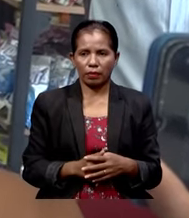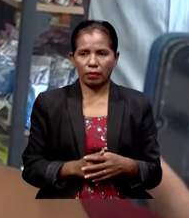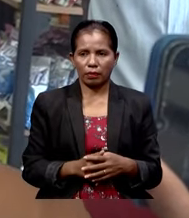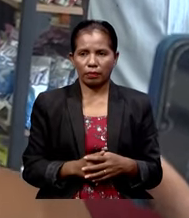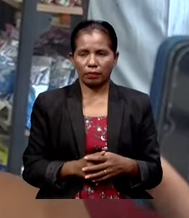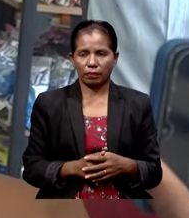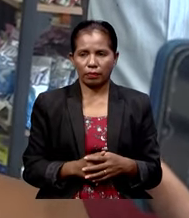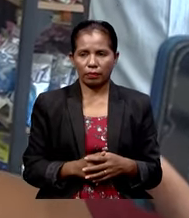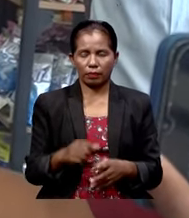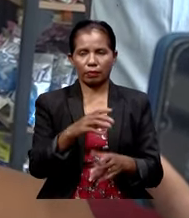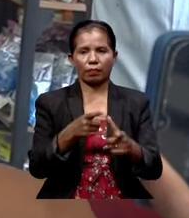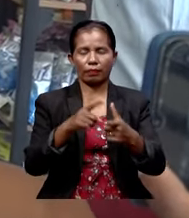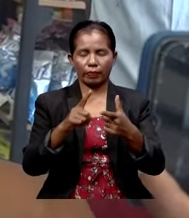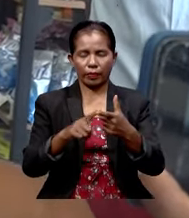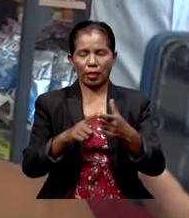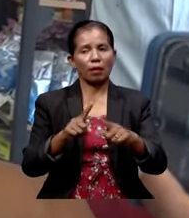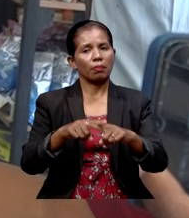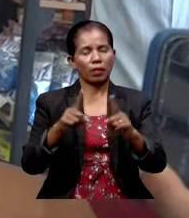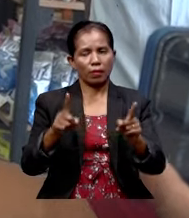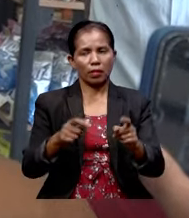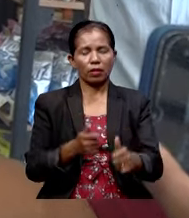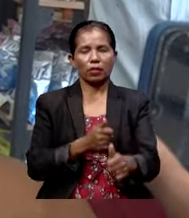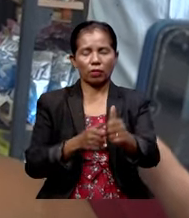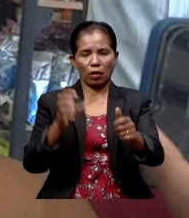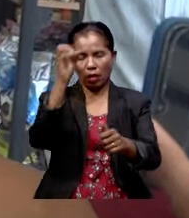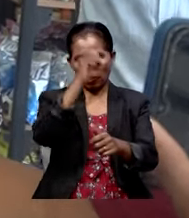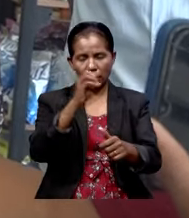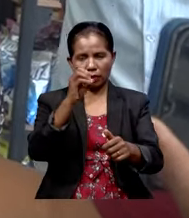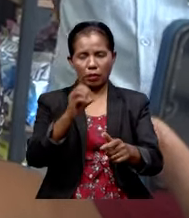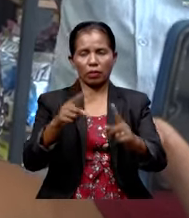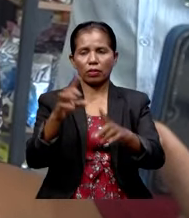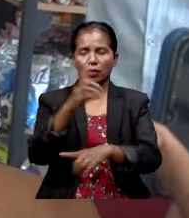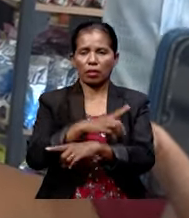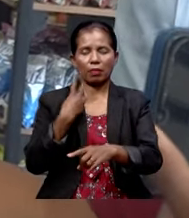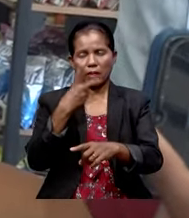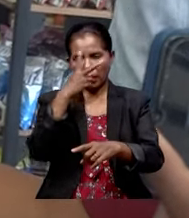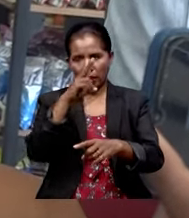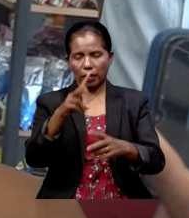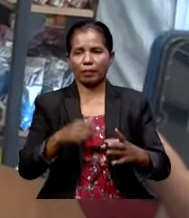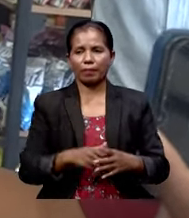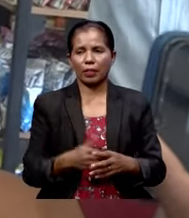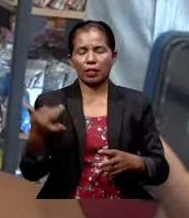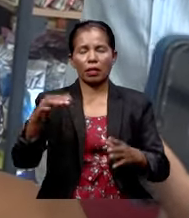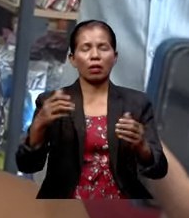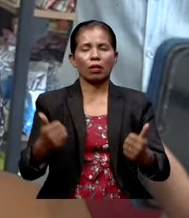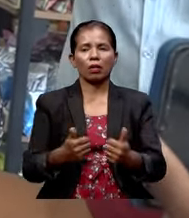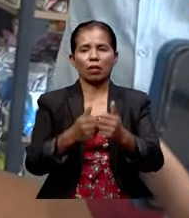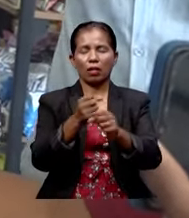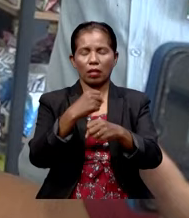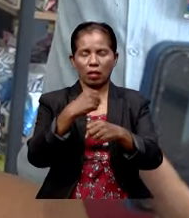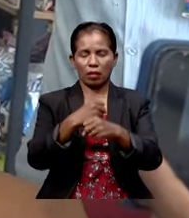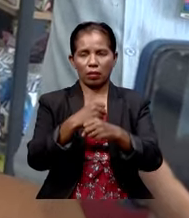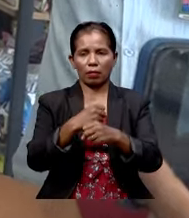irregularidade da infração né mas be ter observação né bema que hoje amia terreno que tá se comete uma infração bema